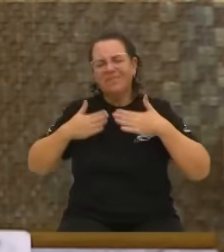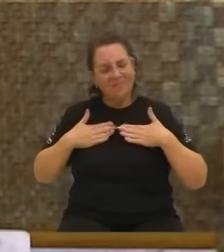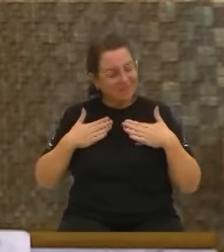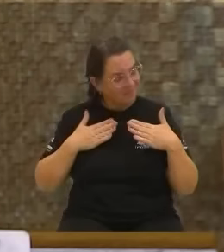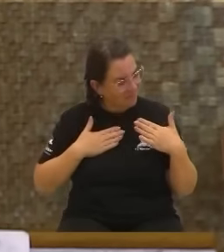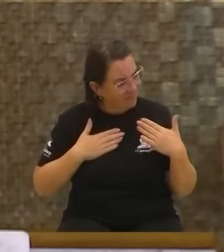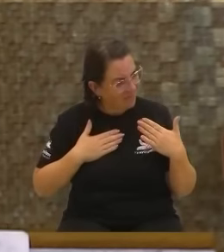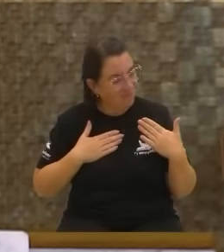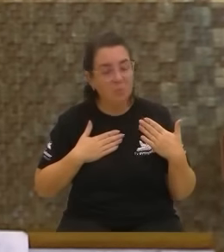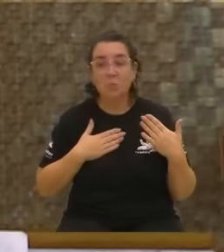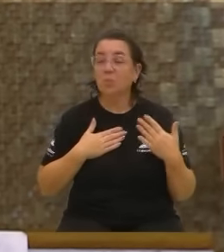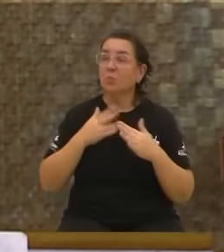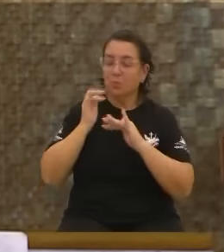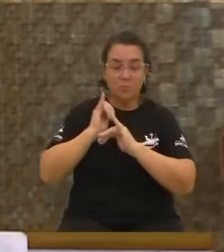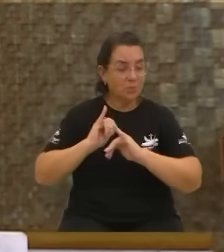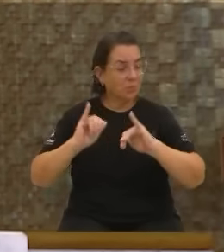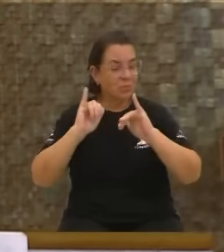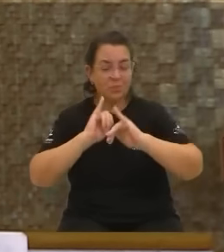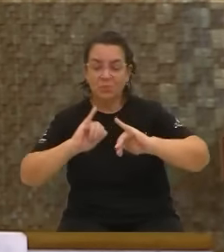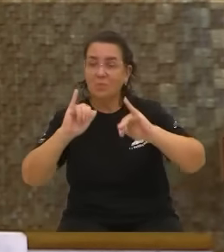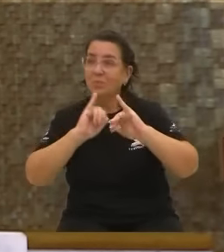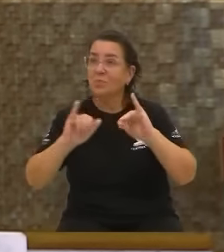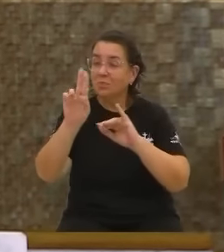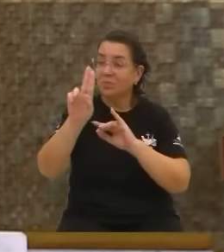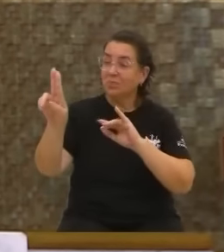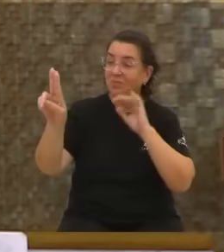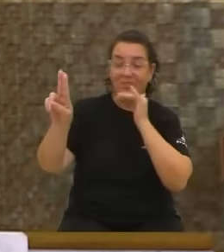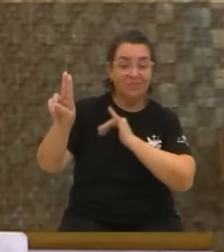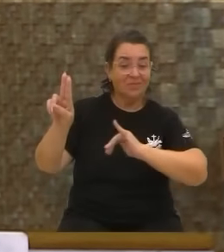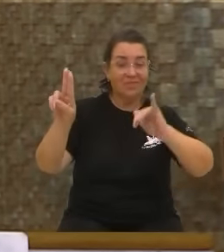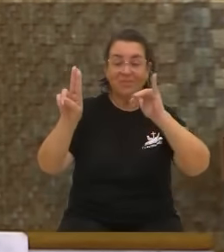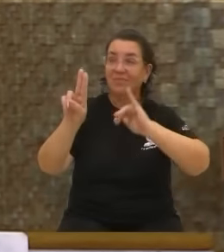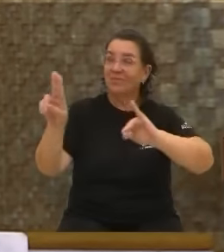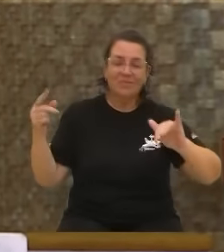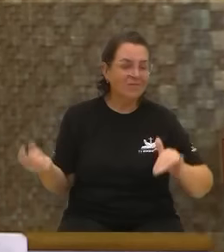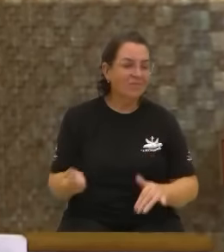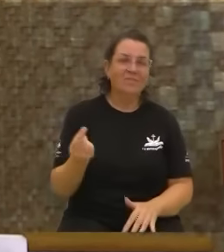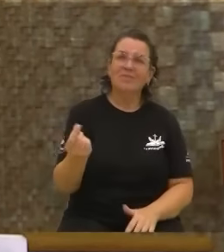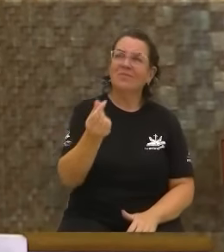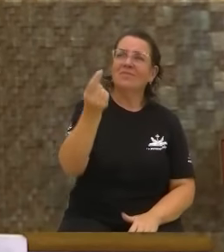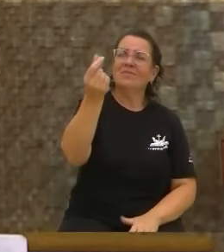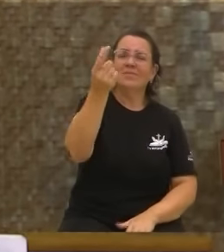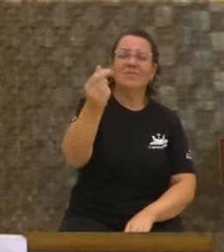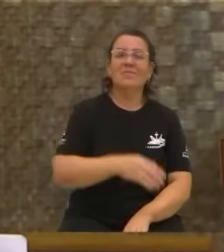Rei, e bendizer o vosso nome pelos séculos.